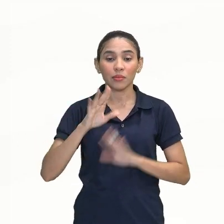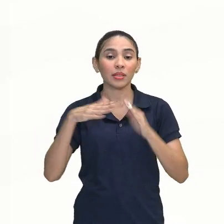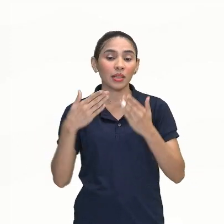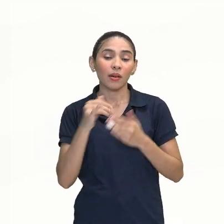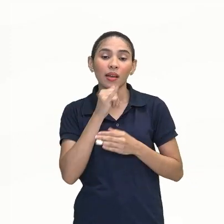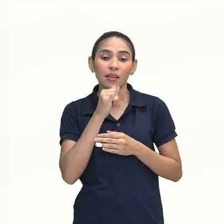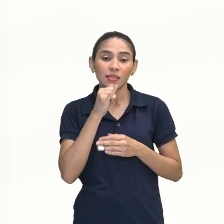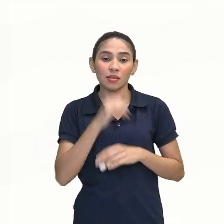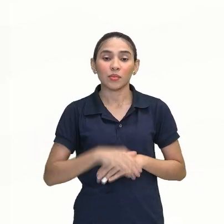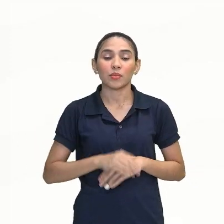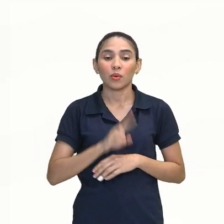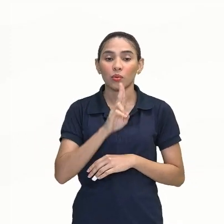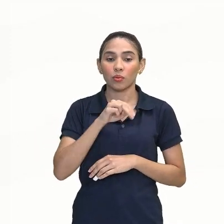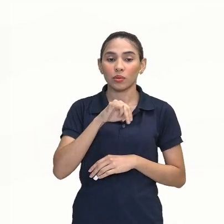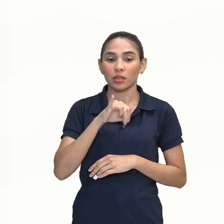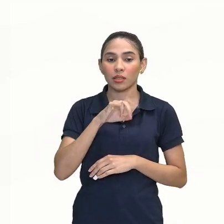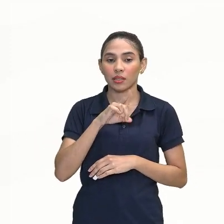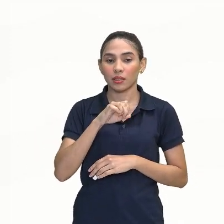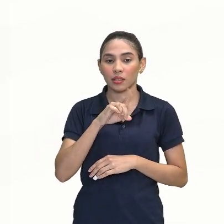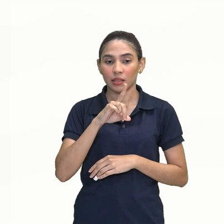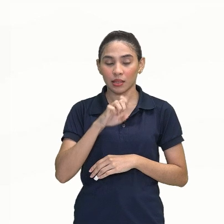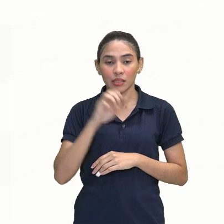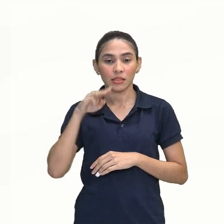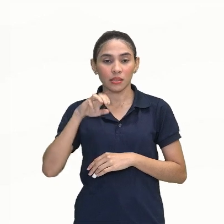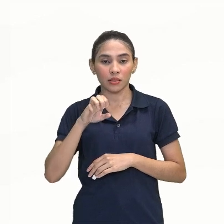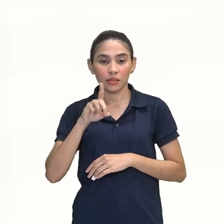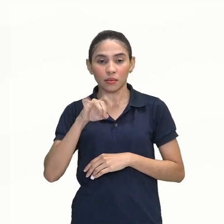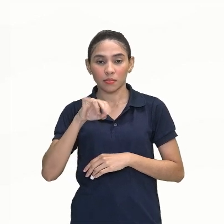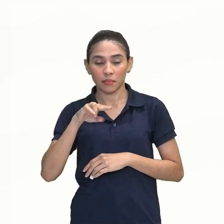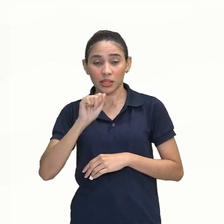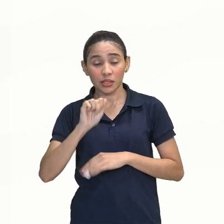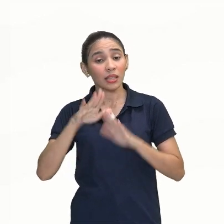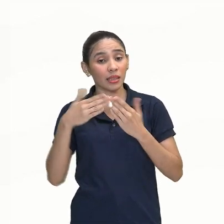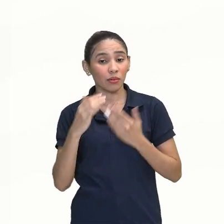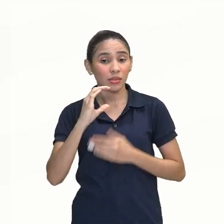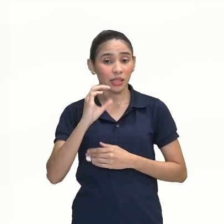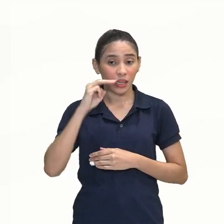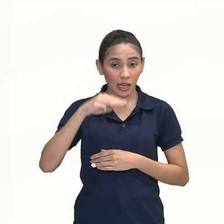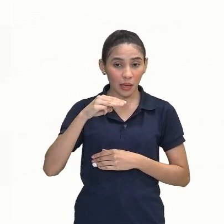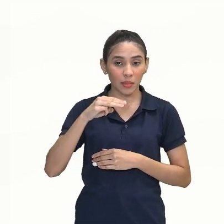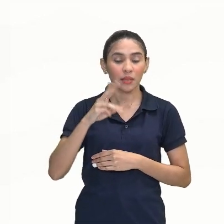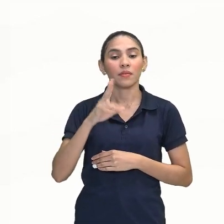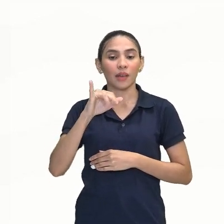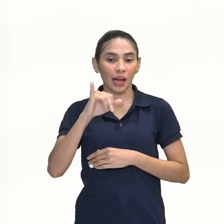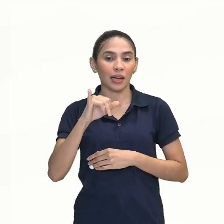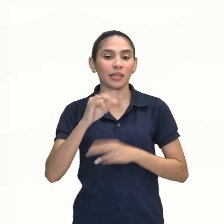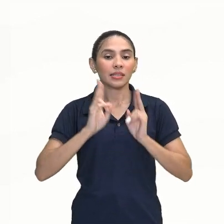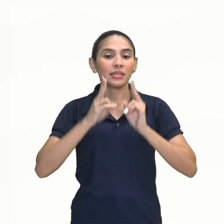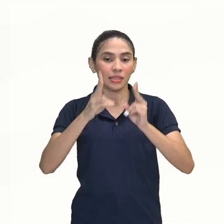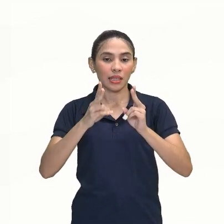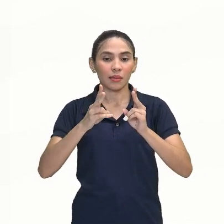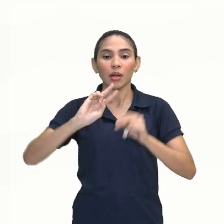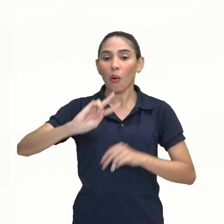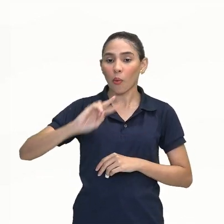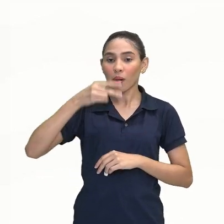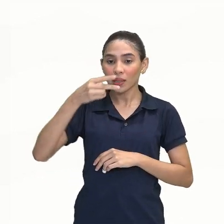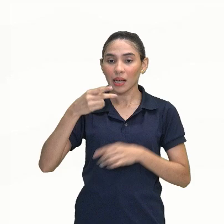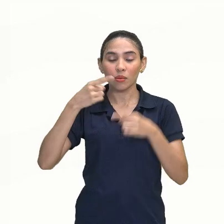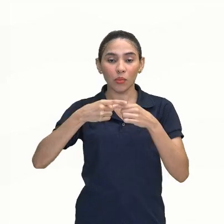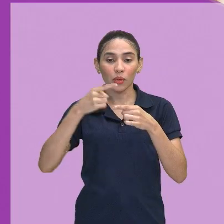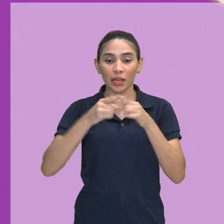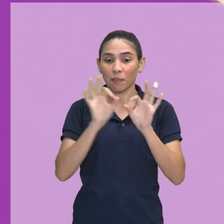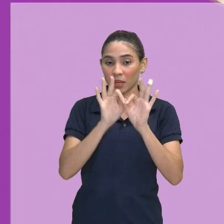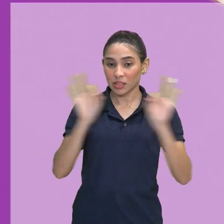ali a unidade de medida, que no caso aí era centímetros, e você vai estar com ela ao quadrado, porque é a medida